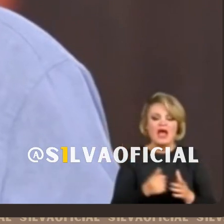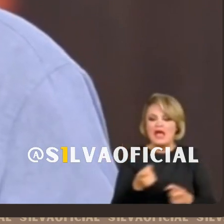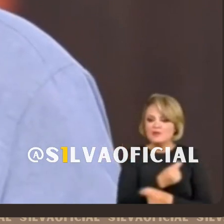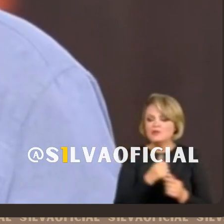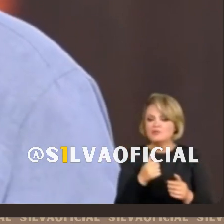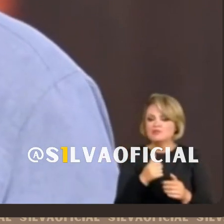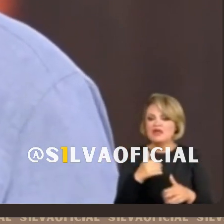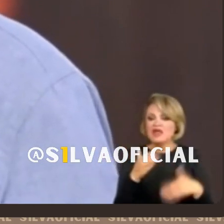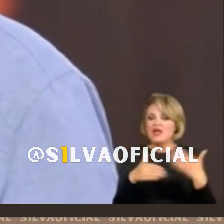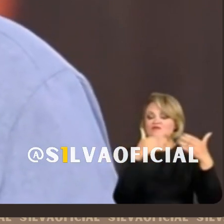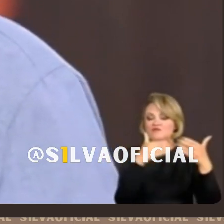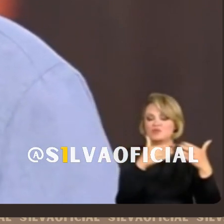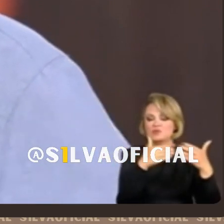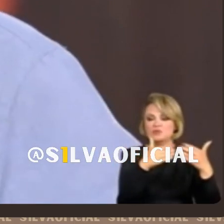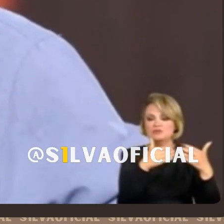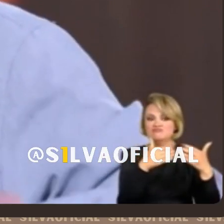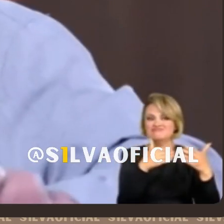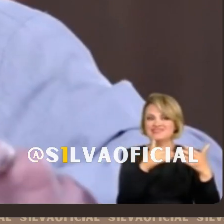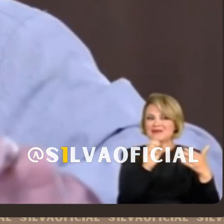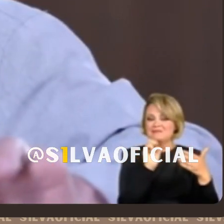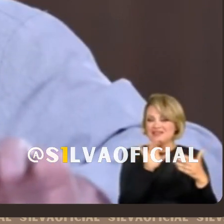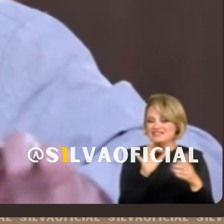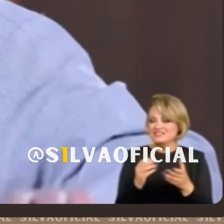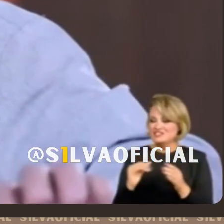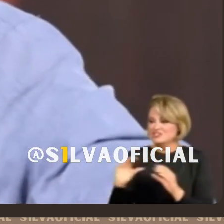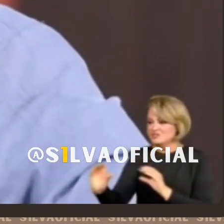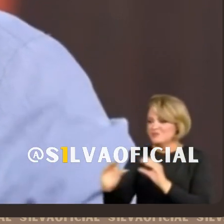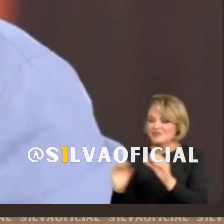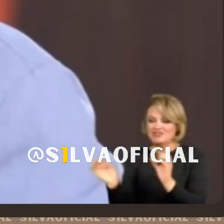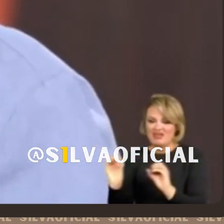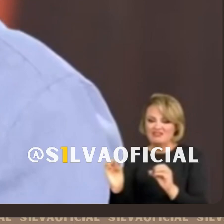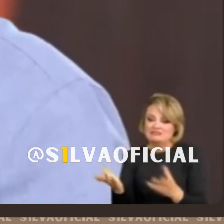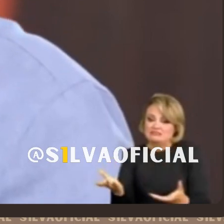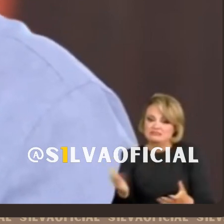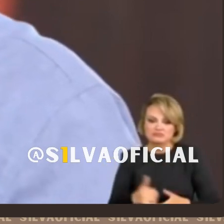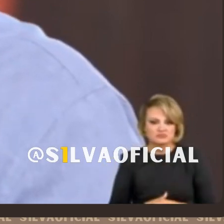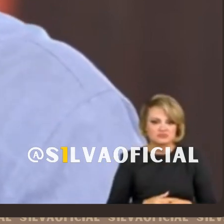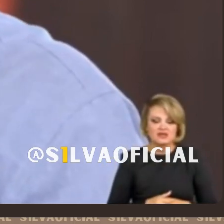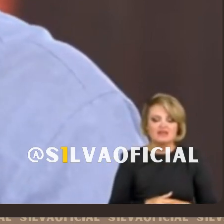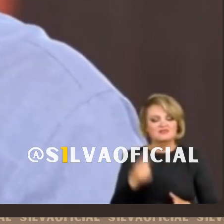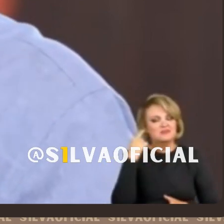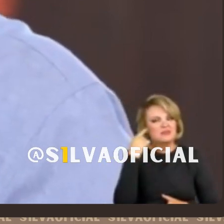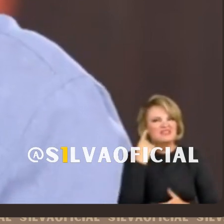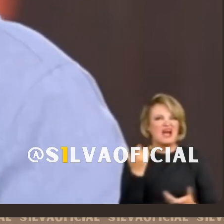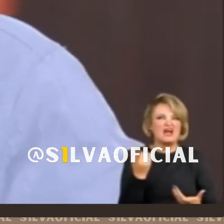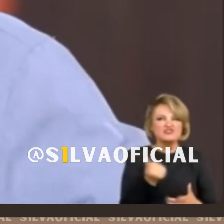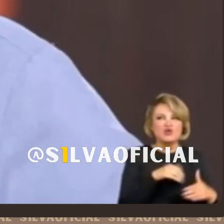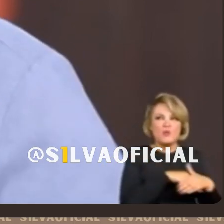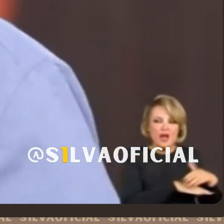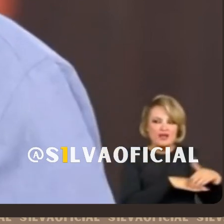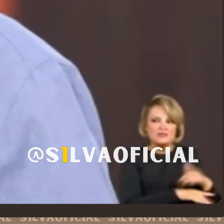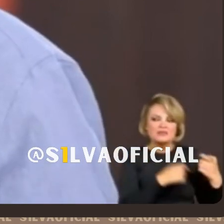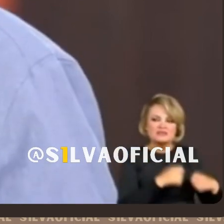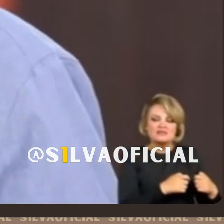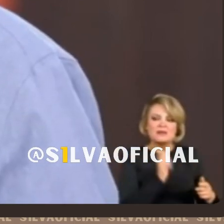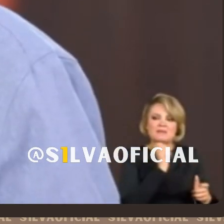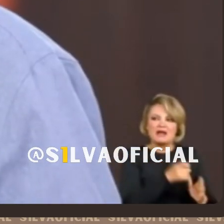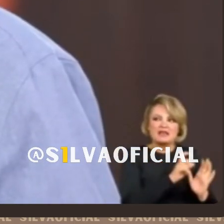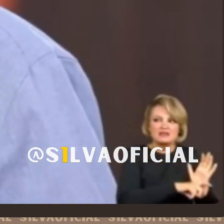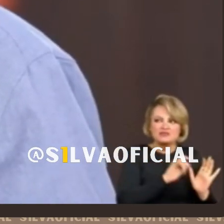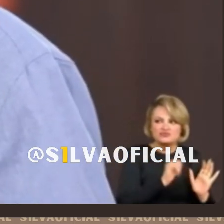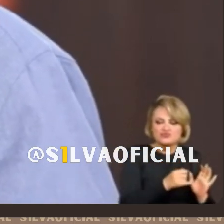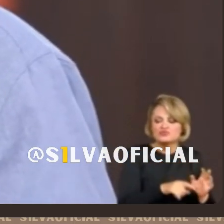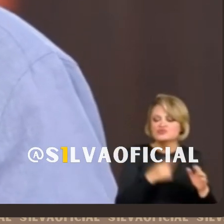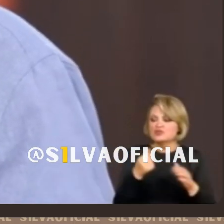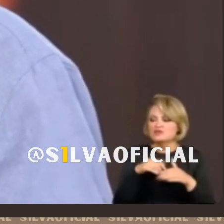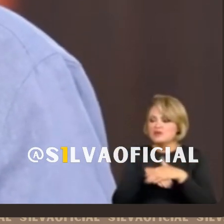você começa o ano pensando, eu tenho que guardar dinheiro para pagar a taxa de juros, eu tenho que guardar dinheiro para pagar, se eu tenho que guardar dinheiro, e você nunca